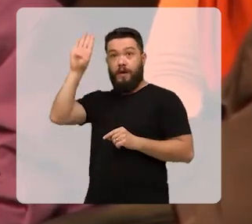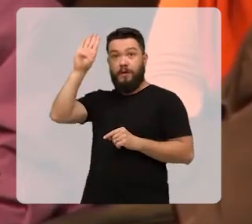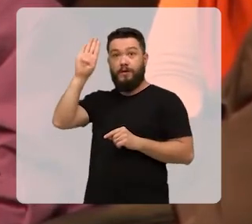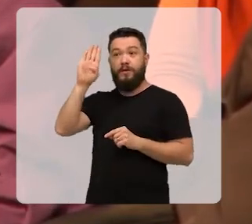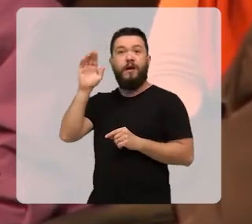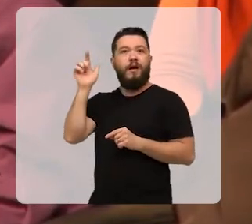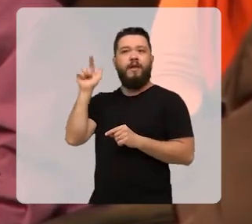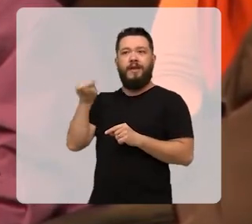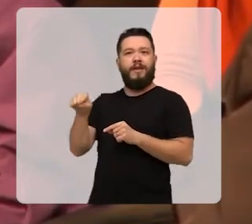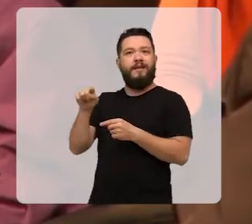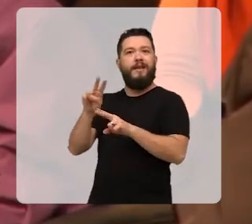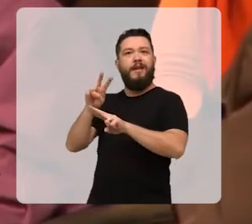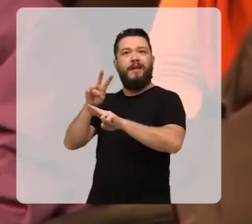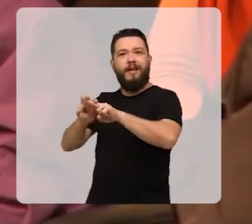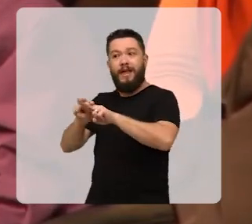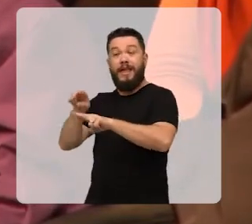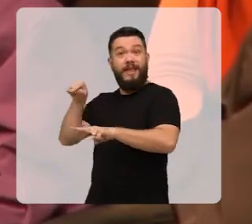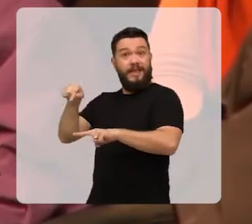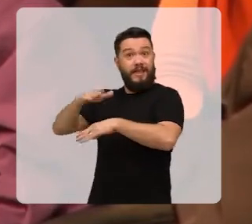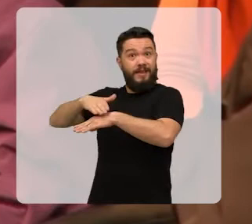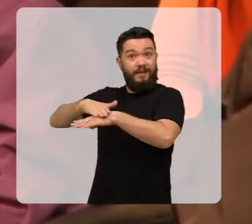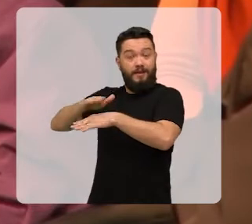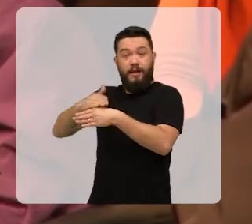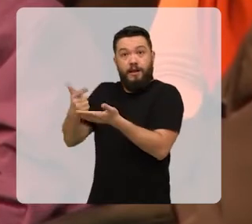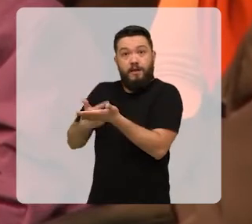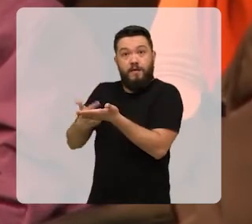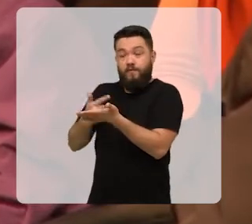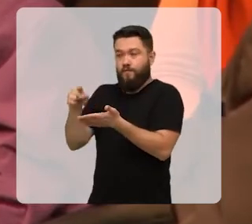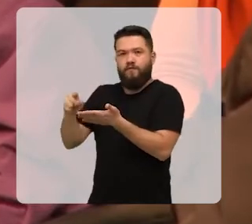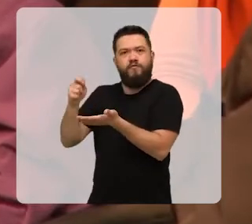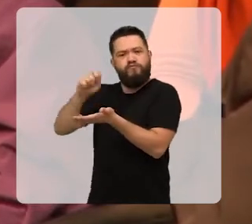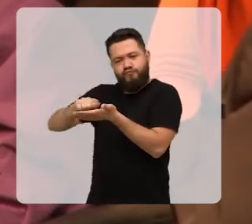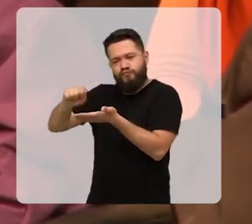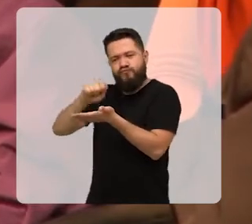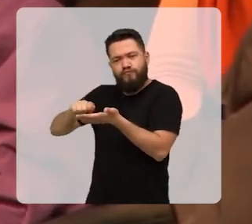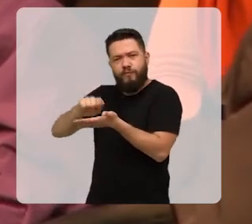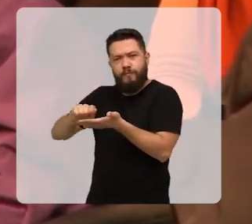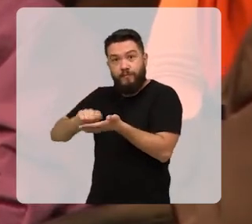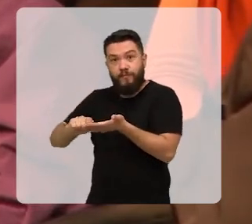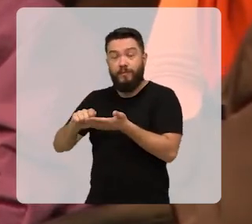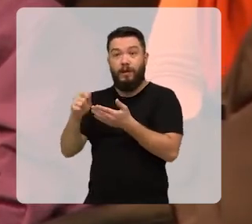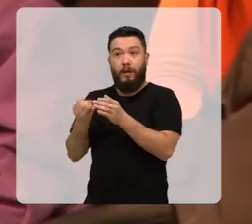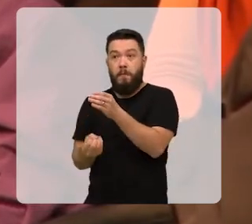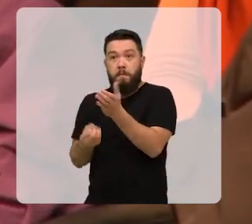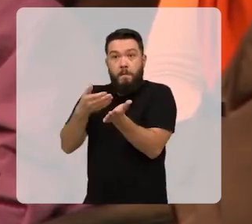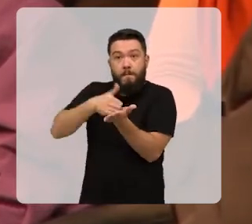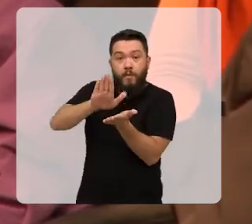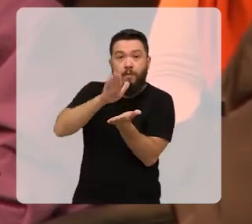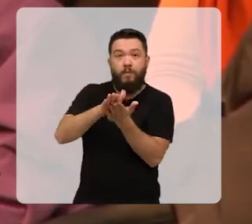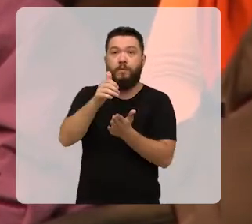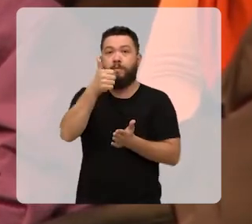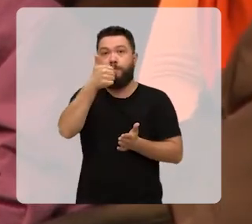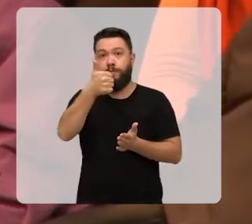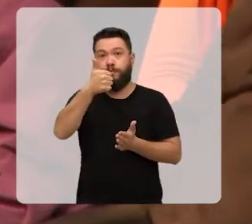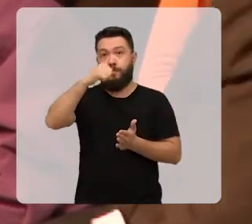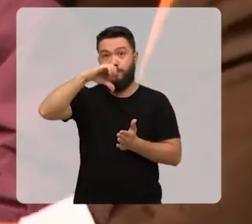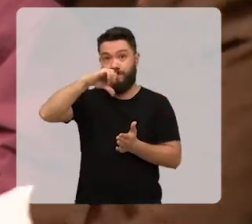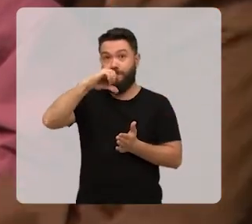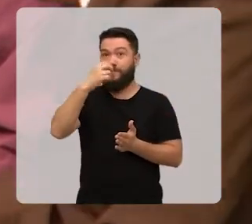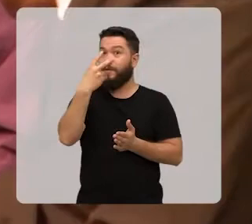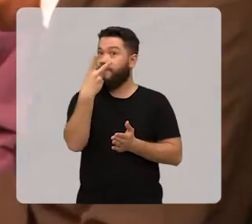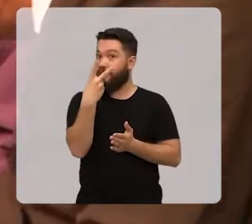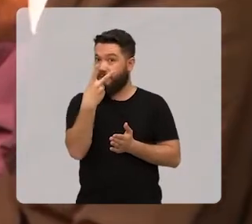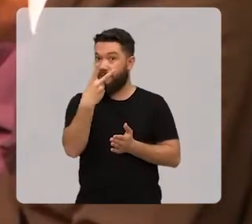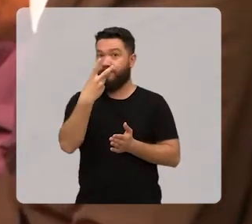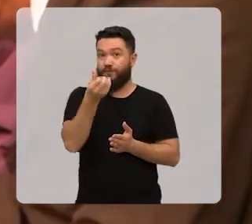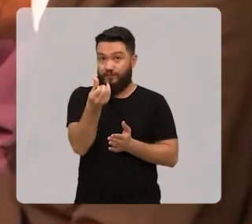quando escreveu A Minha Luta, que foi publicada em 1926. Nesse livro deixou claro